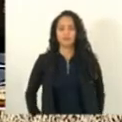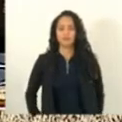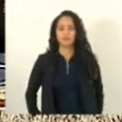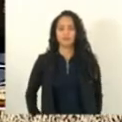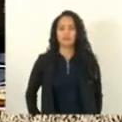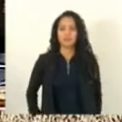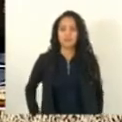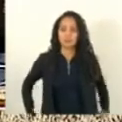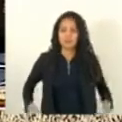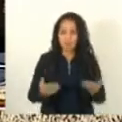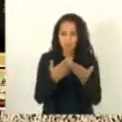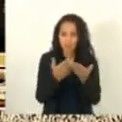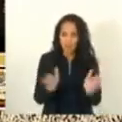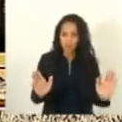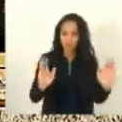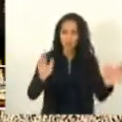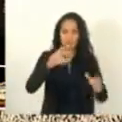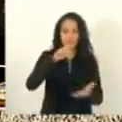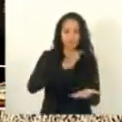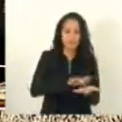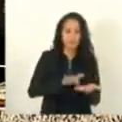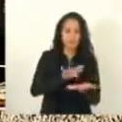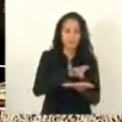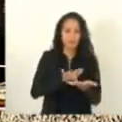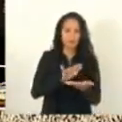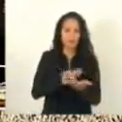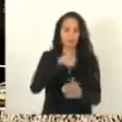Está aberto o painel para votação.